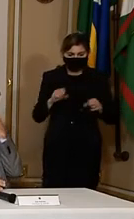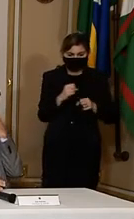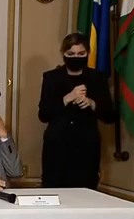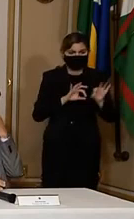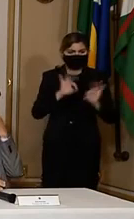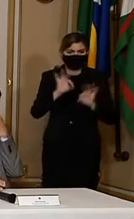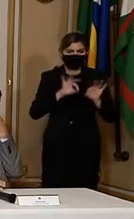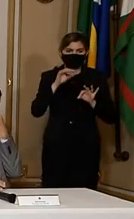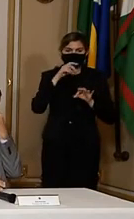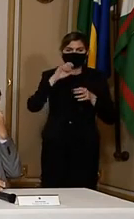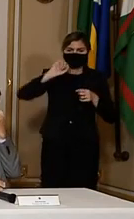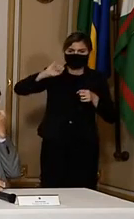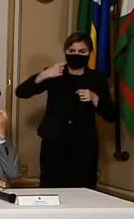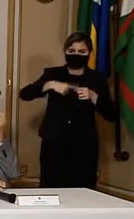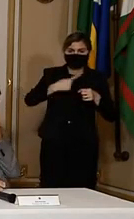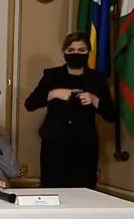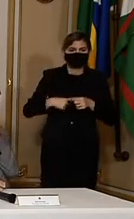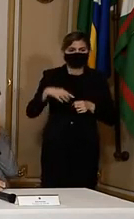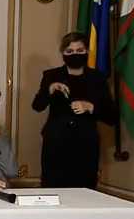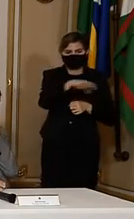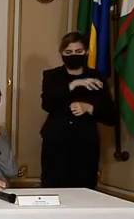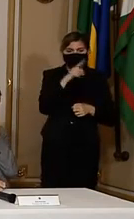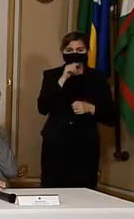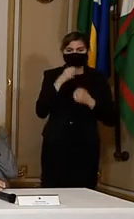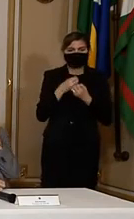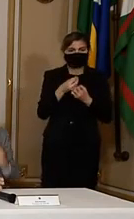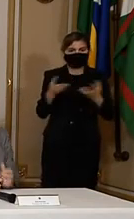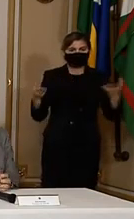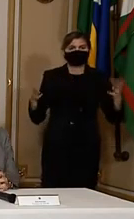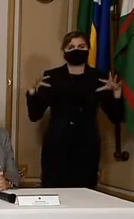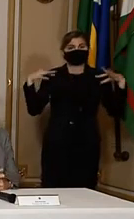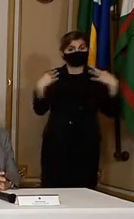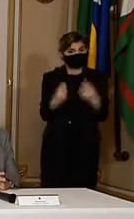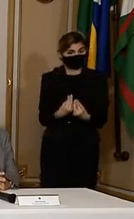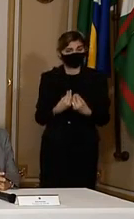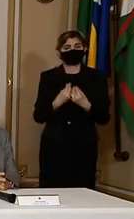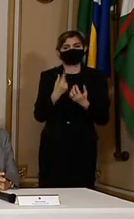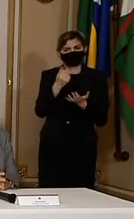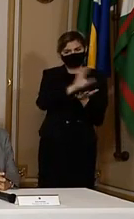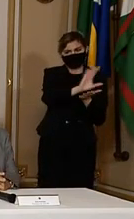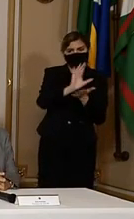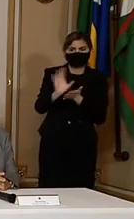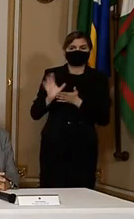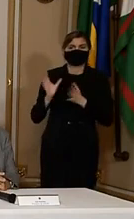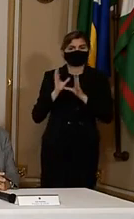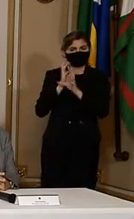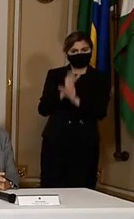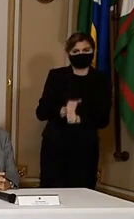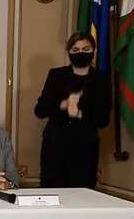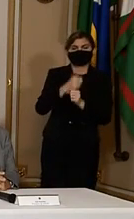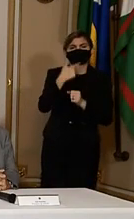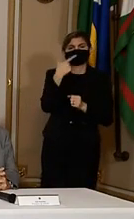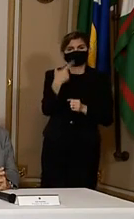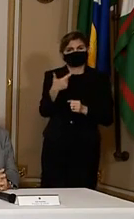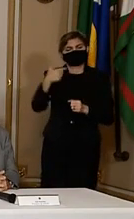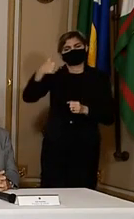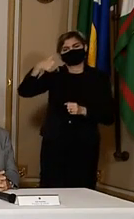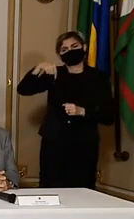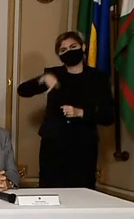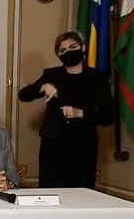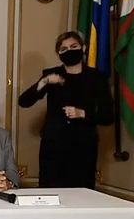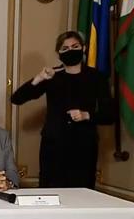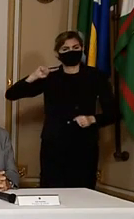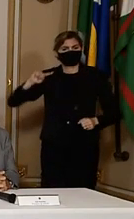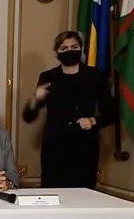Agreste e sertão do estado Programa Água para Todos o investimento total de 217